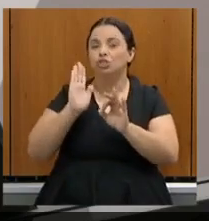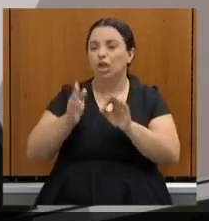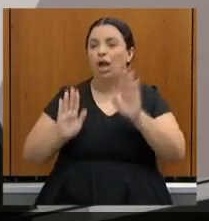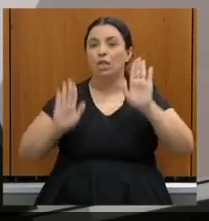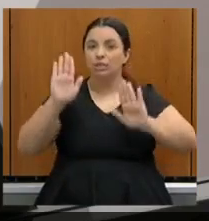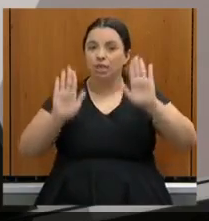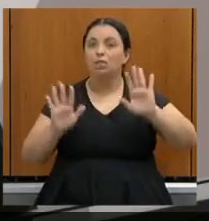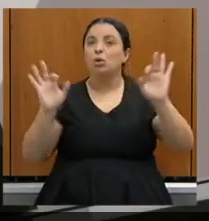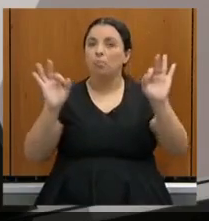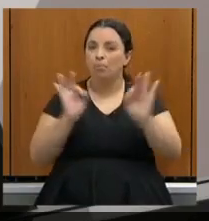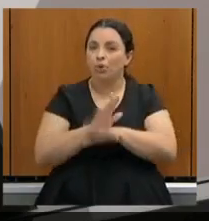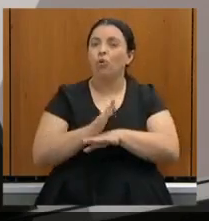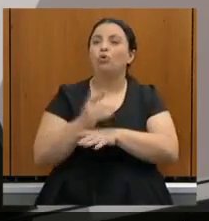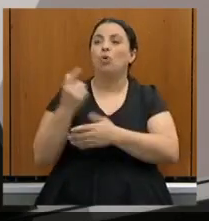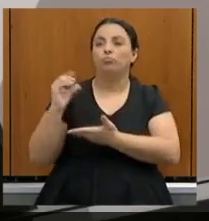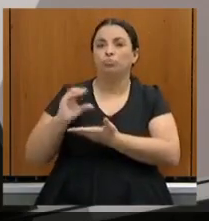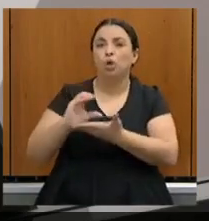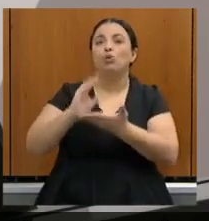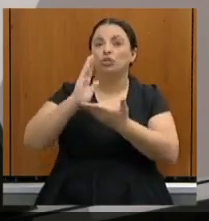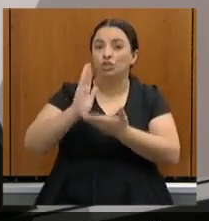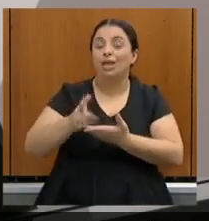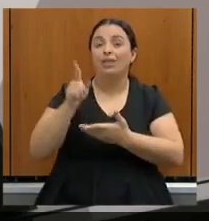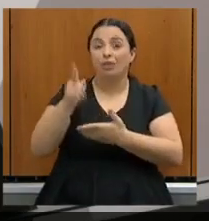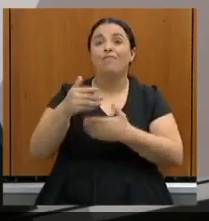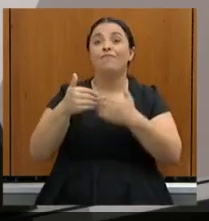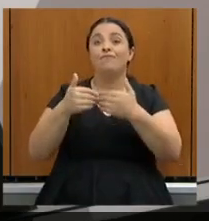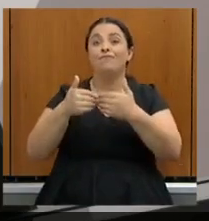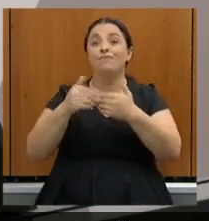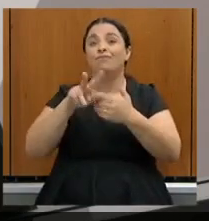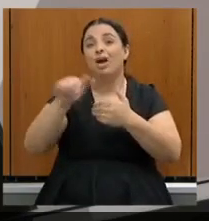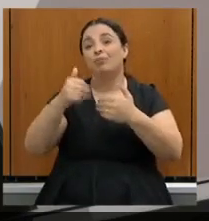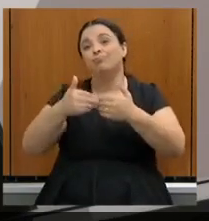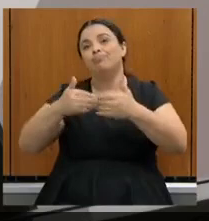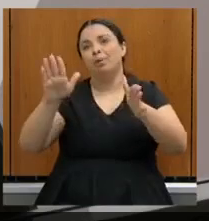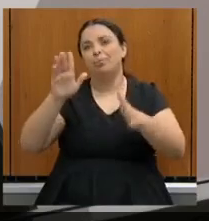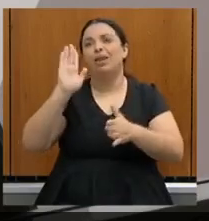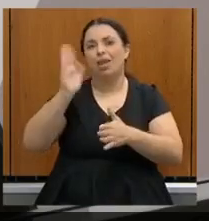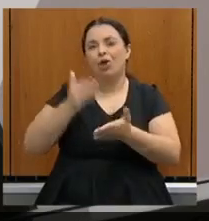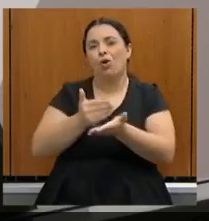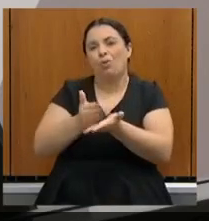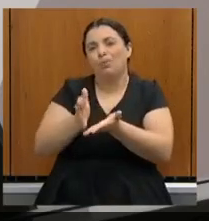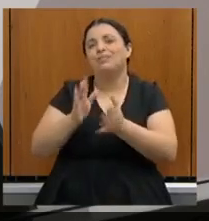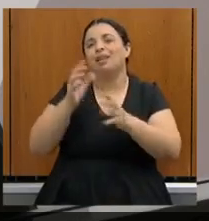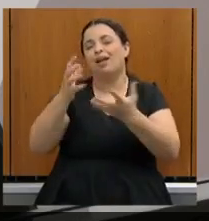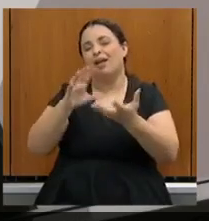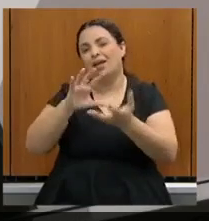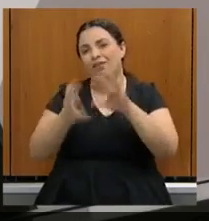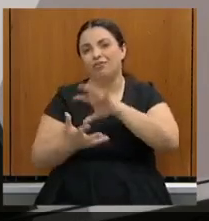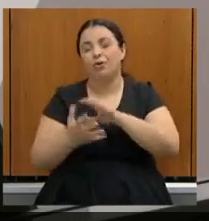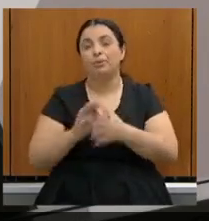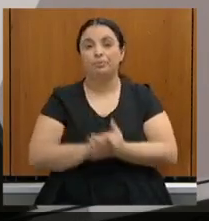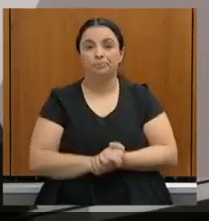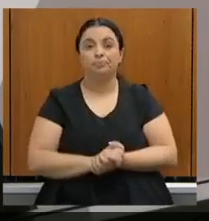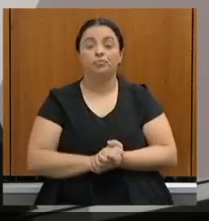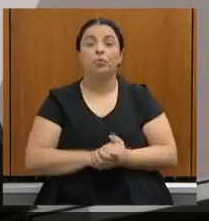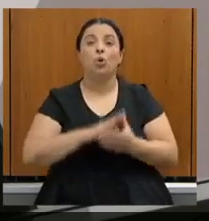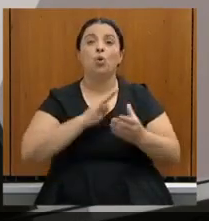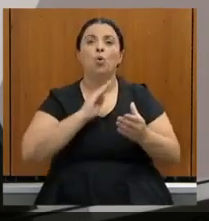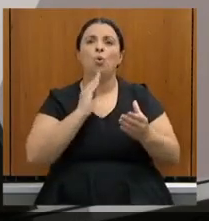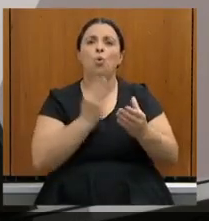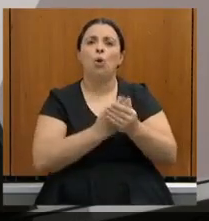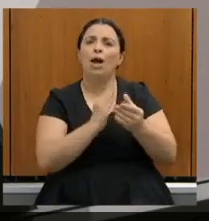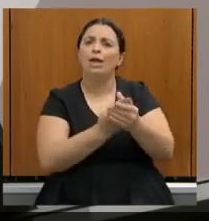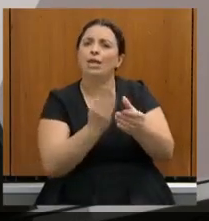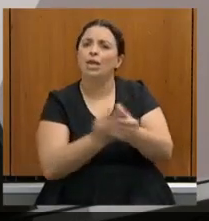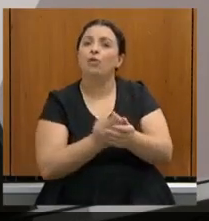está aí, então, nós vamos começar essa reforma. O arquivo público mineiro, captamos um milhão de reais, também começa uma